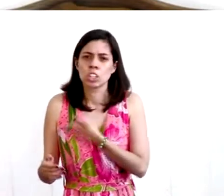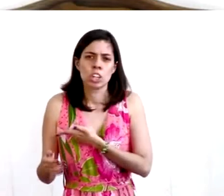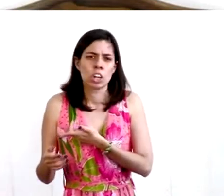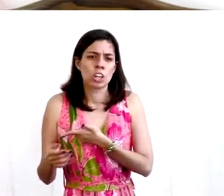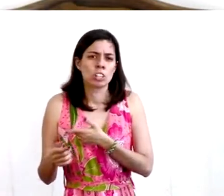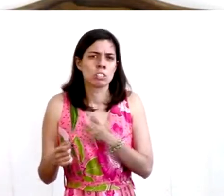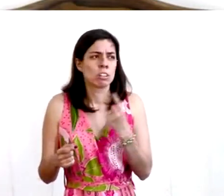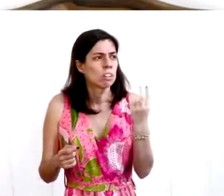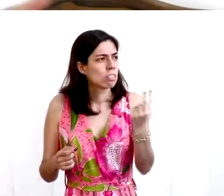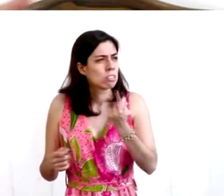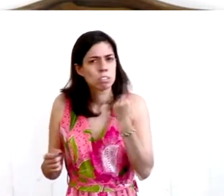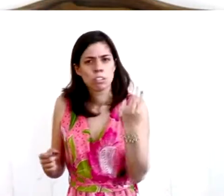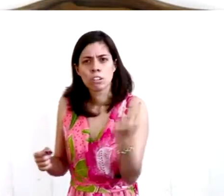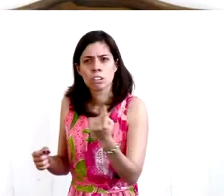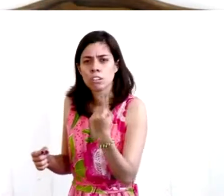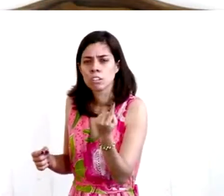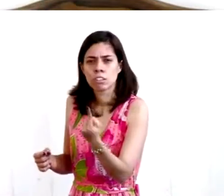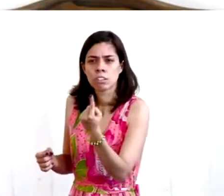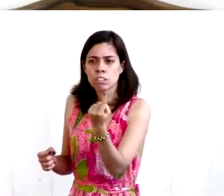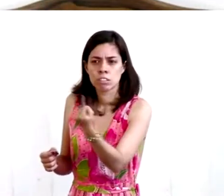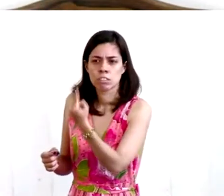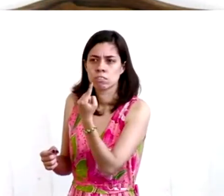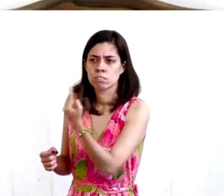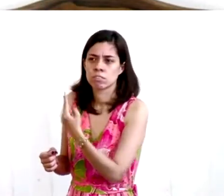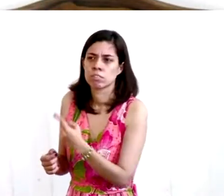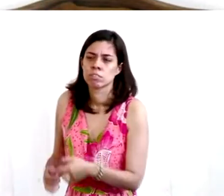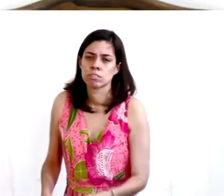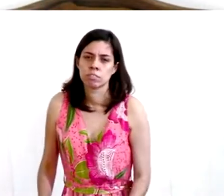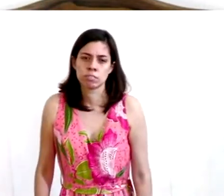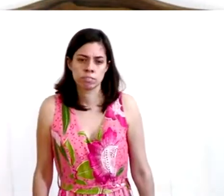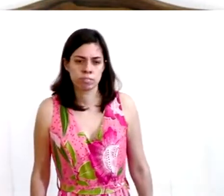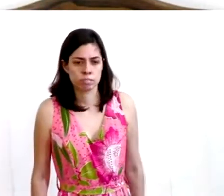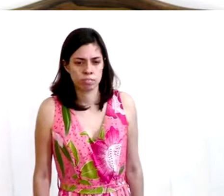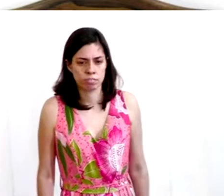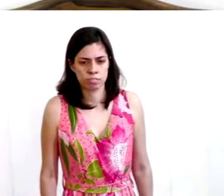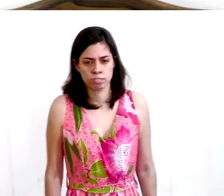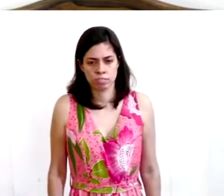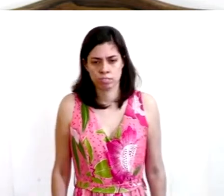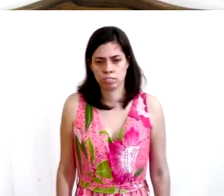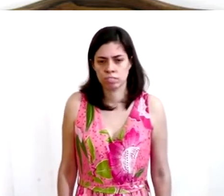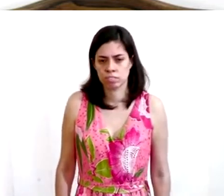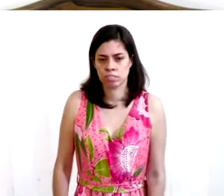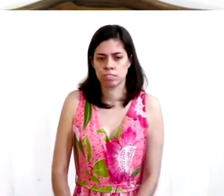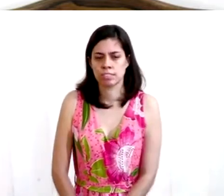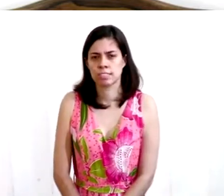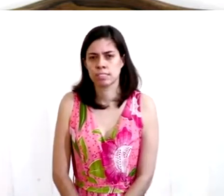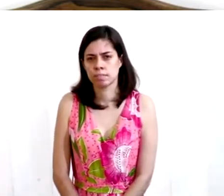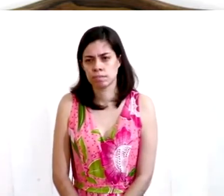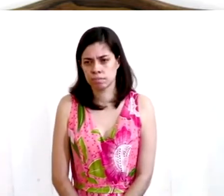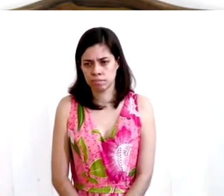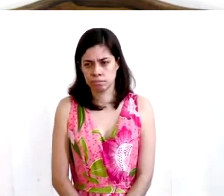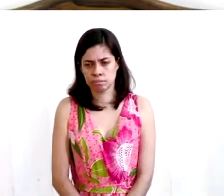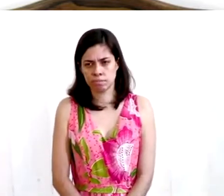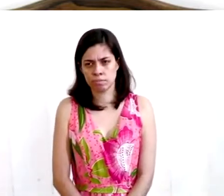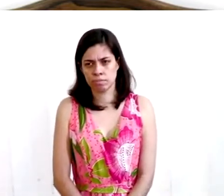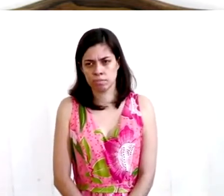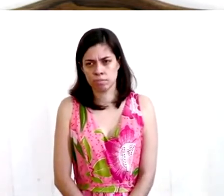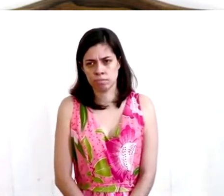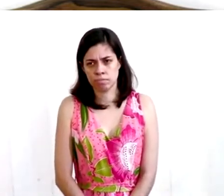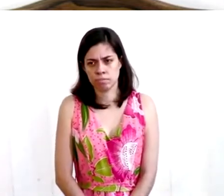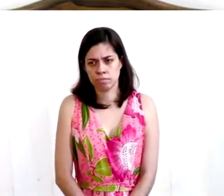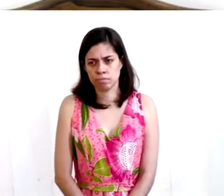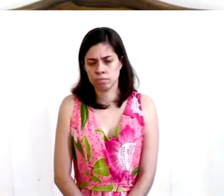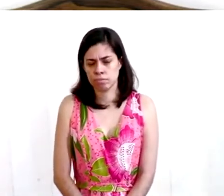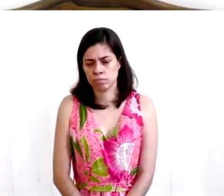círculo, que não vai para lugar nenhum. O Senhor Deus sabe que nós somos perdidos, originariamente nós somos perdidos, mas